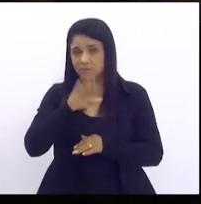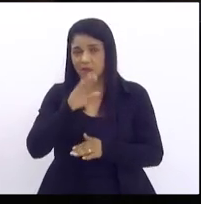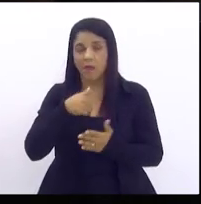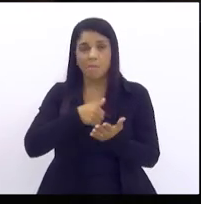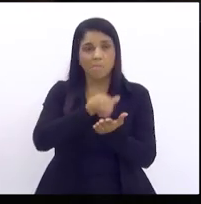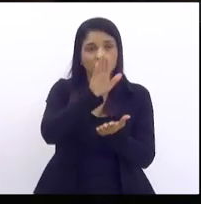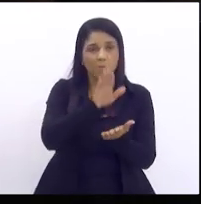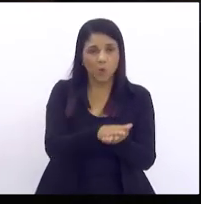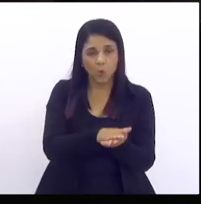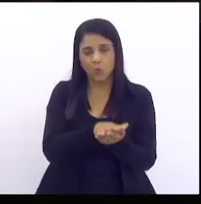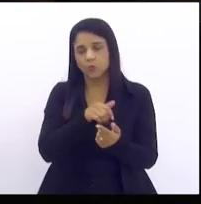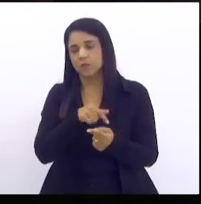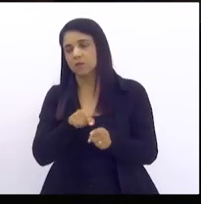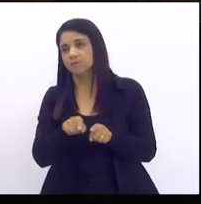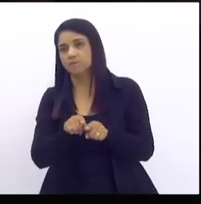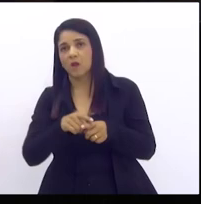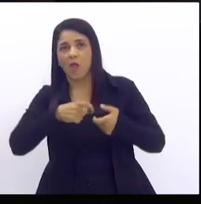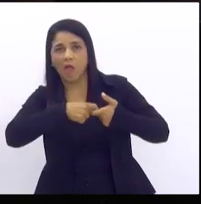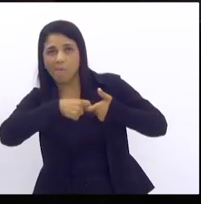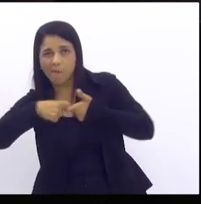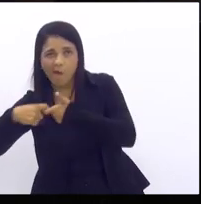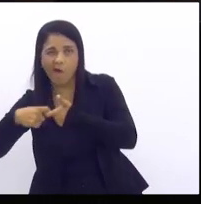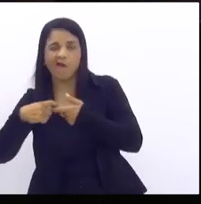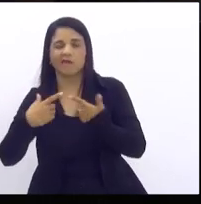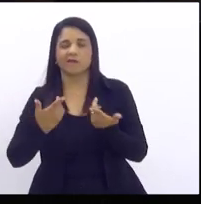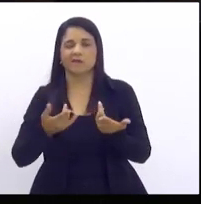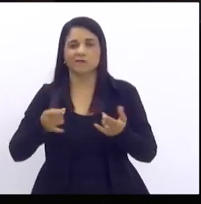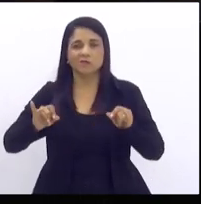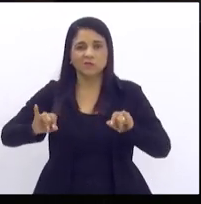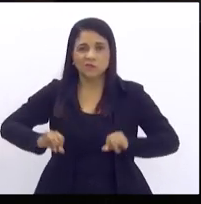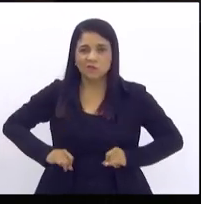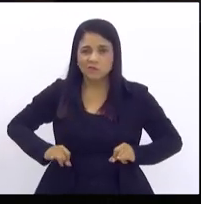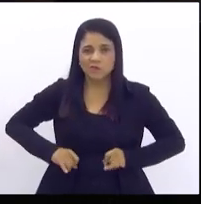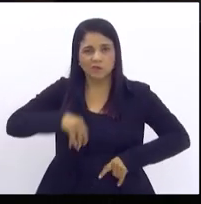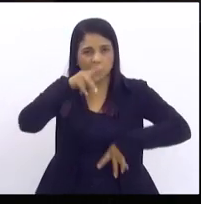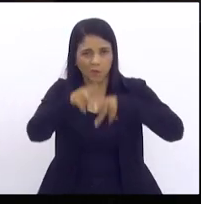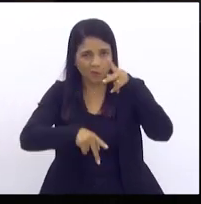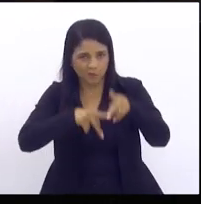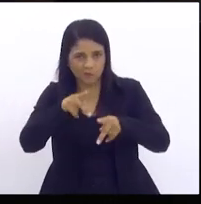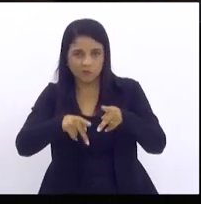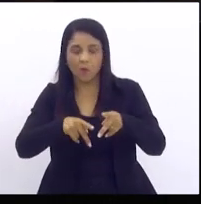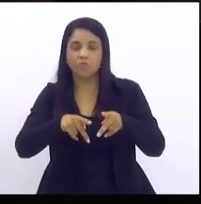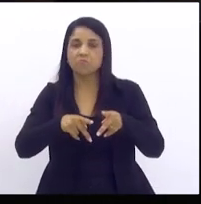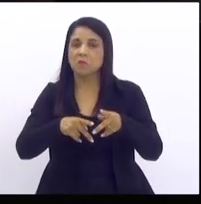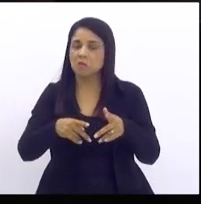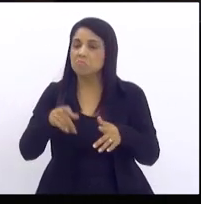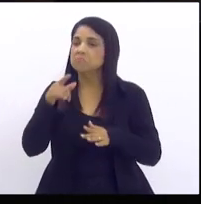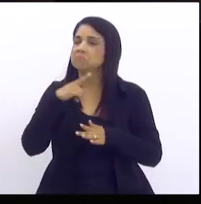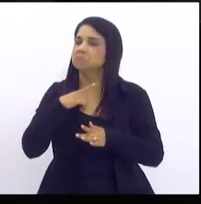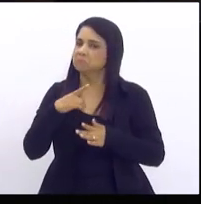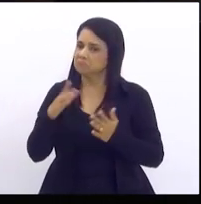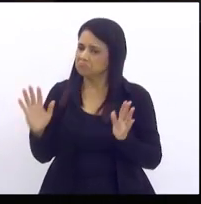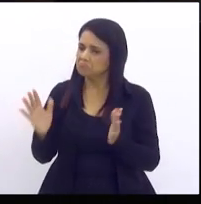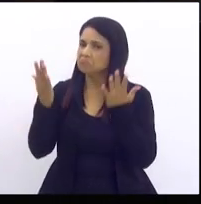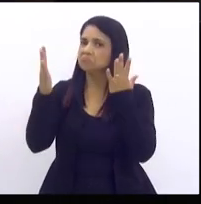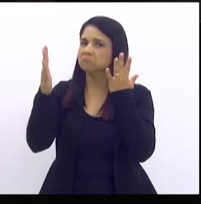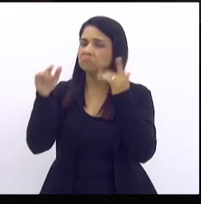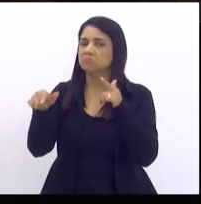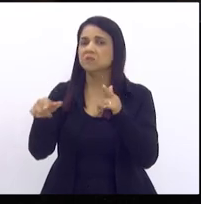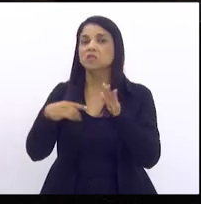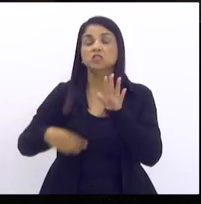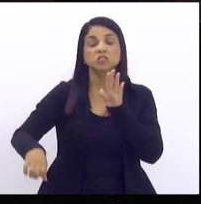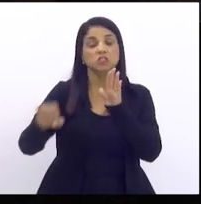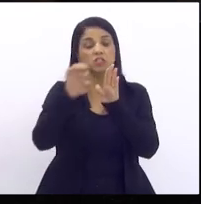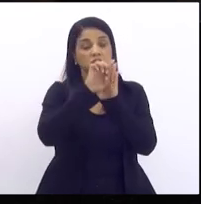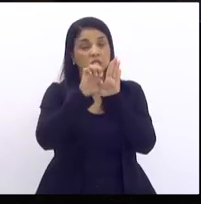com a indústria do reboque, eu louvo que o senhor queira fazer um estatuto das blitz, né?